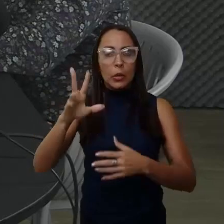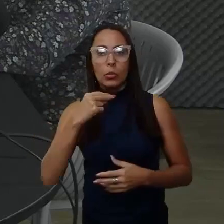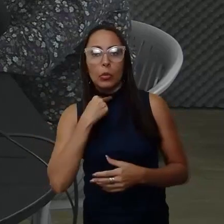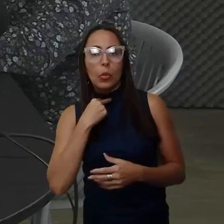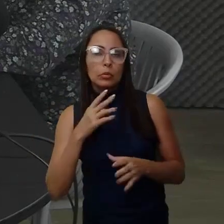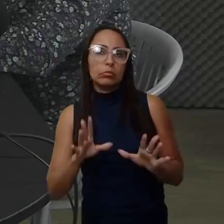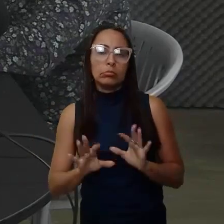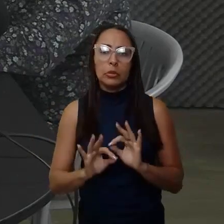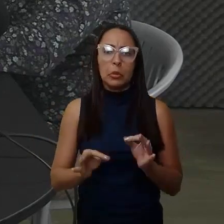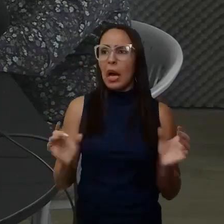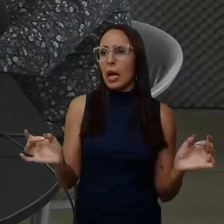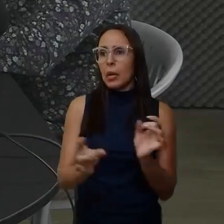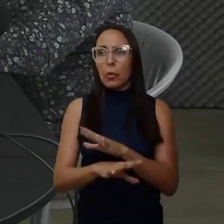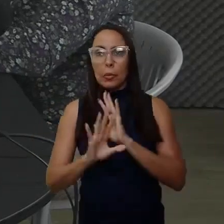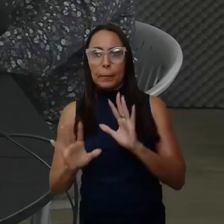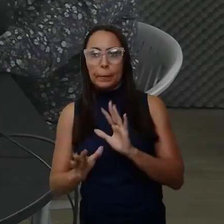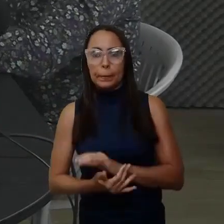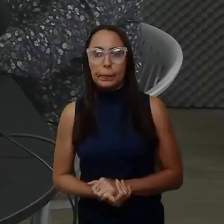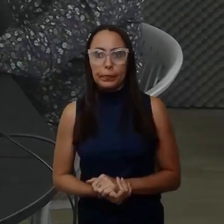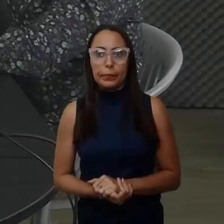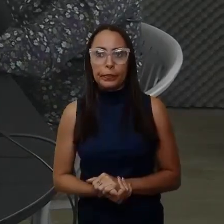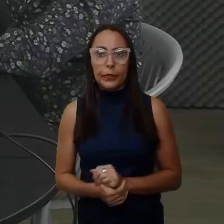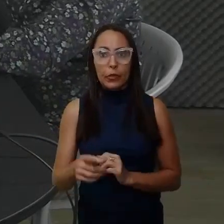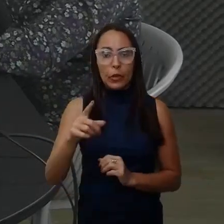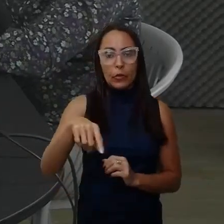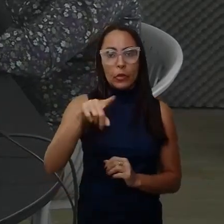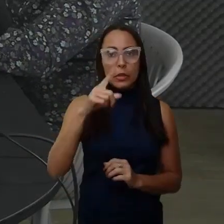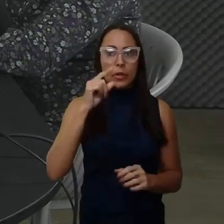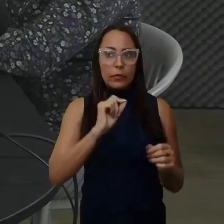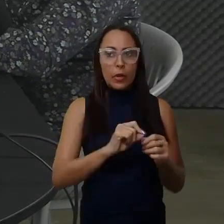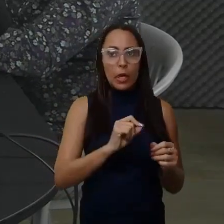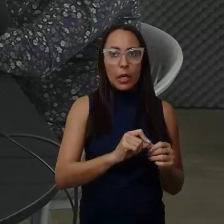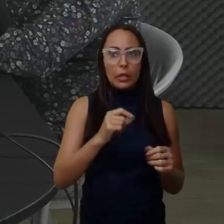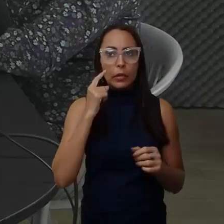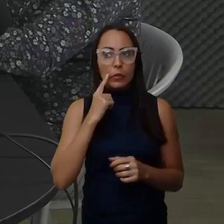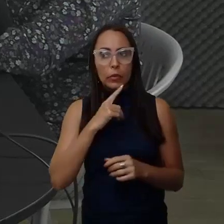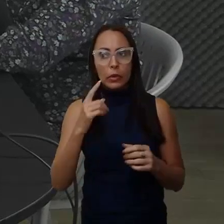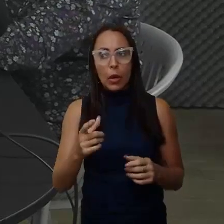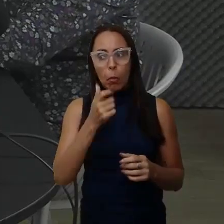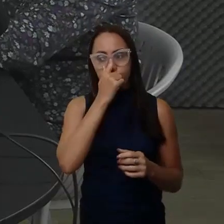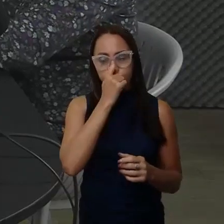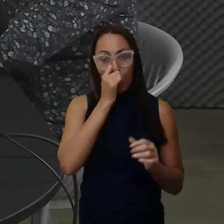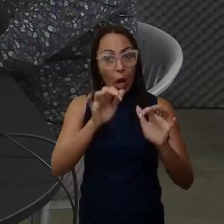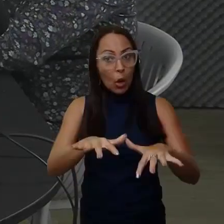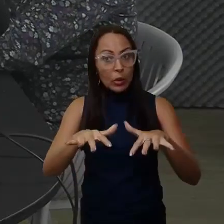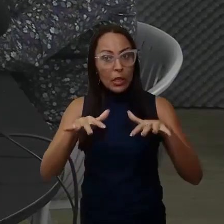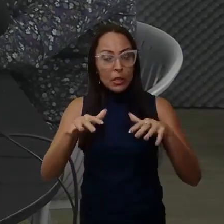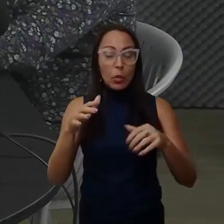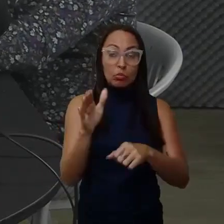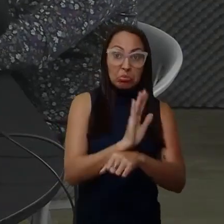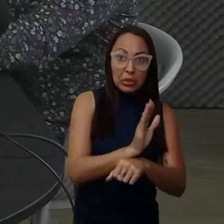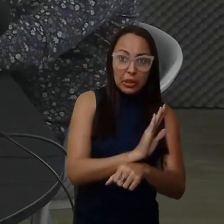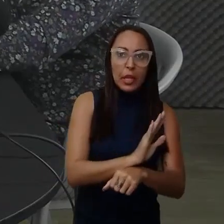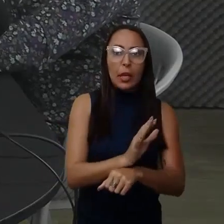simplesmente, acabou. Agora você faz formação de público, né? Porque quando você tá ali falando sobre cinema,